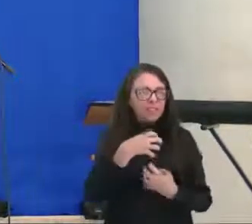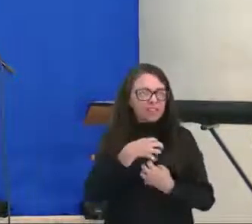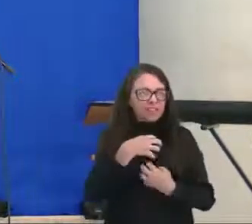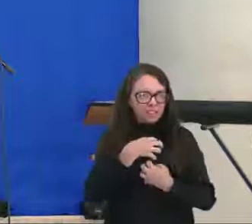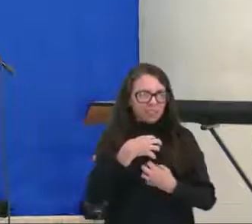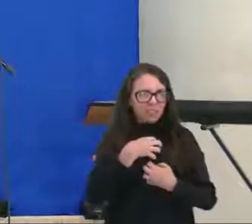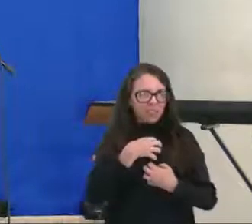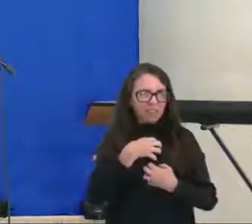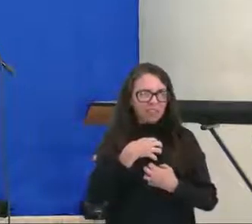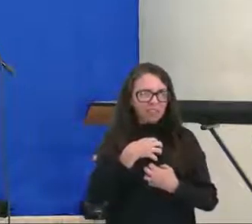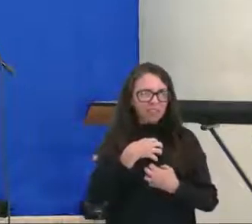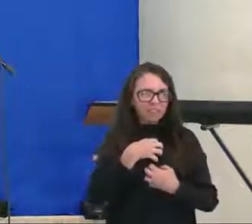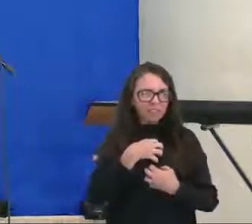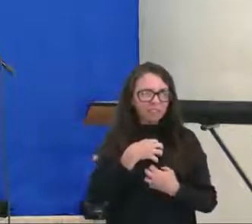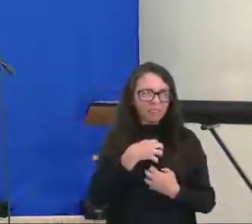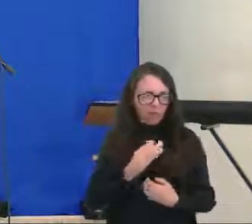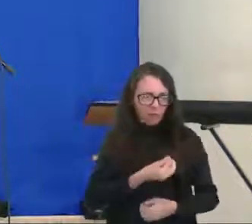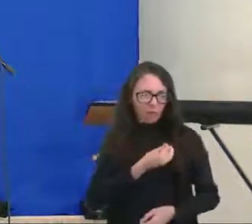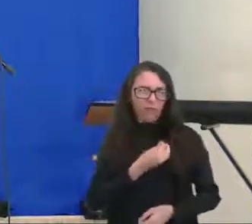Respondemos para nós mesmos.